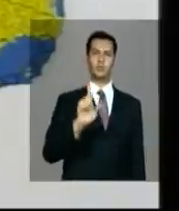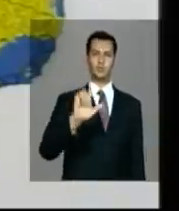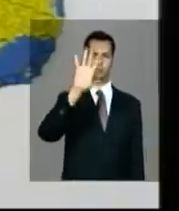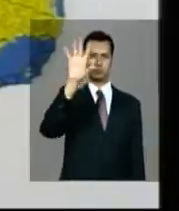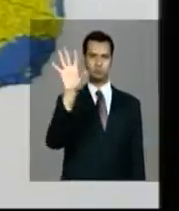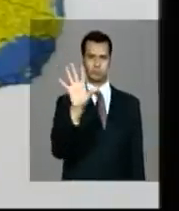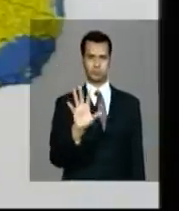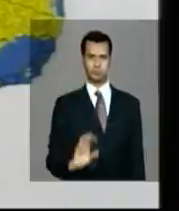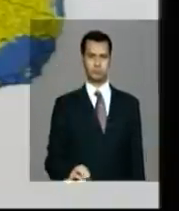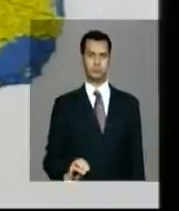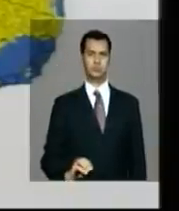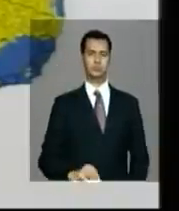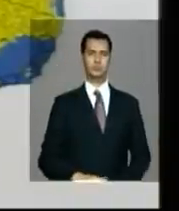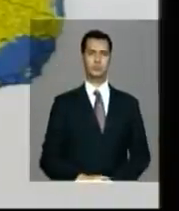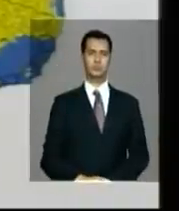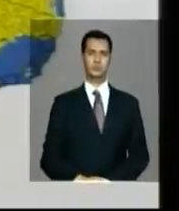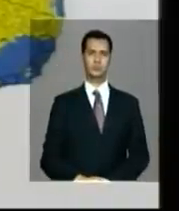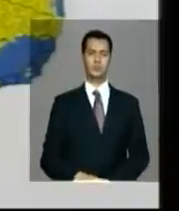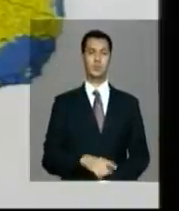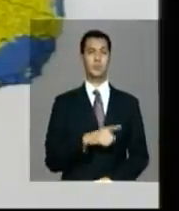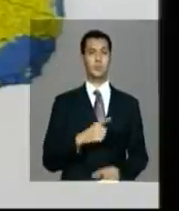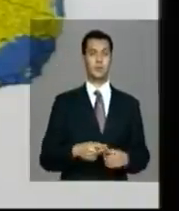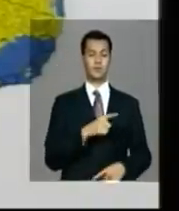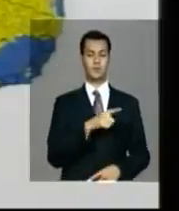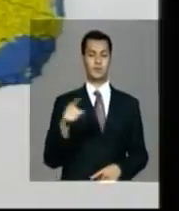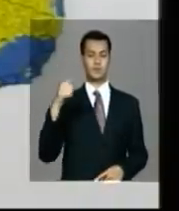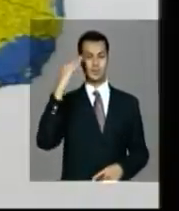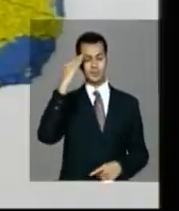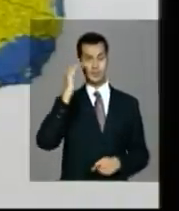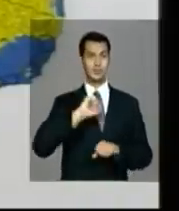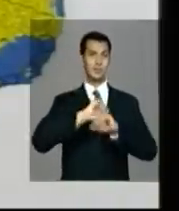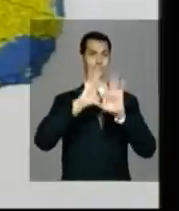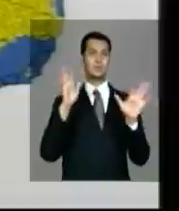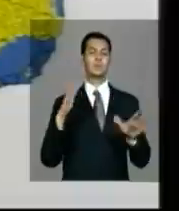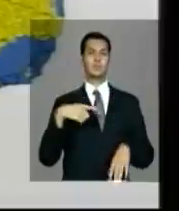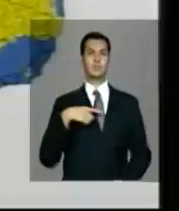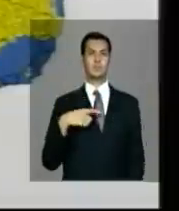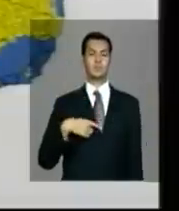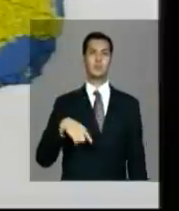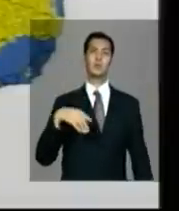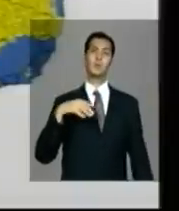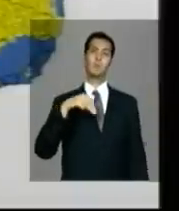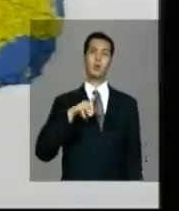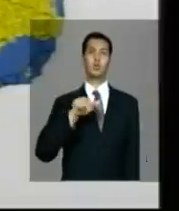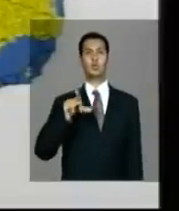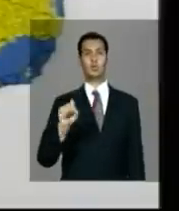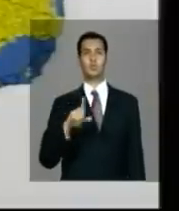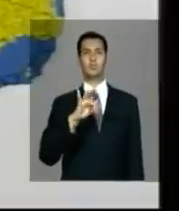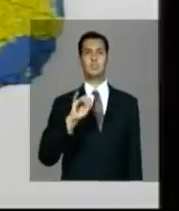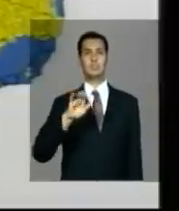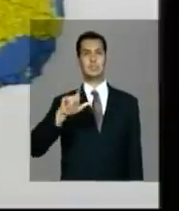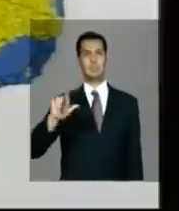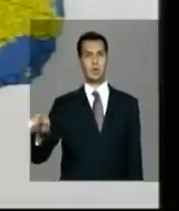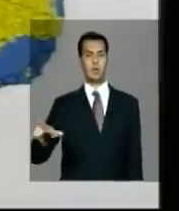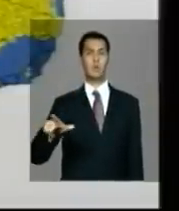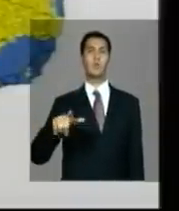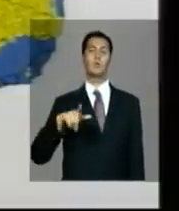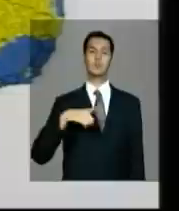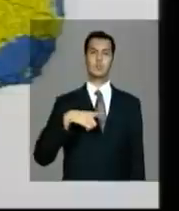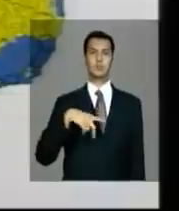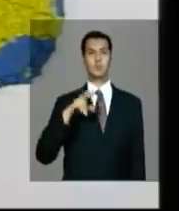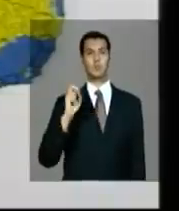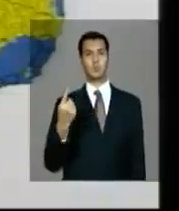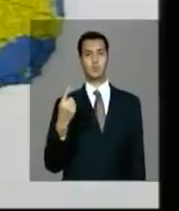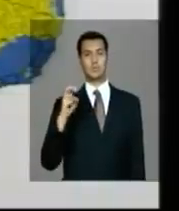Municípios para que as pessoas entendam que de módulos fiscais de 5 a 30 ha um módulo fiscal igual a 5 a 30